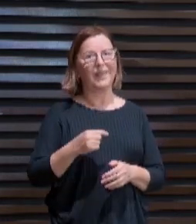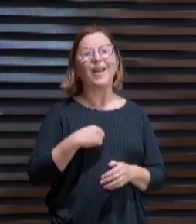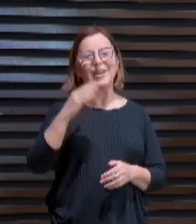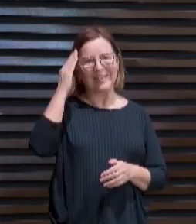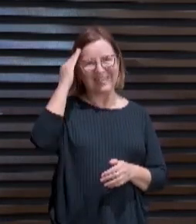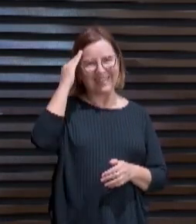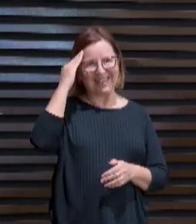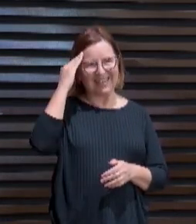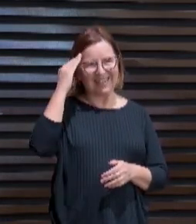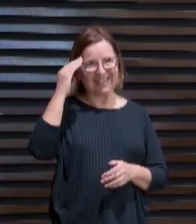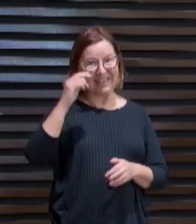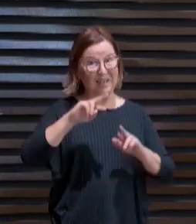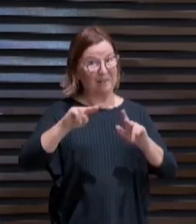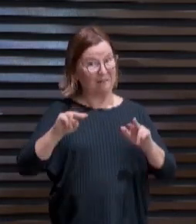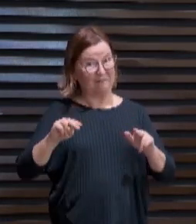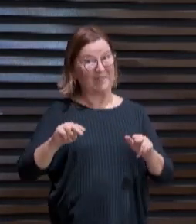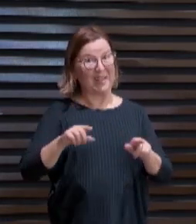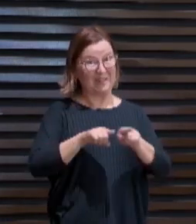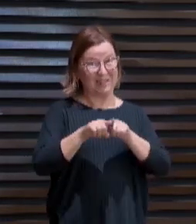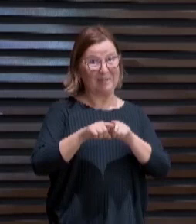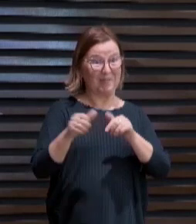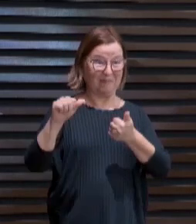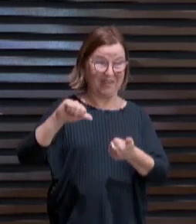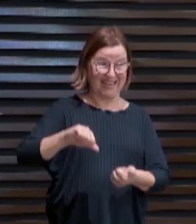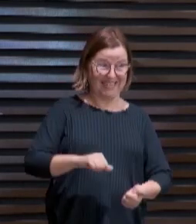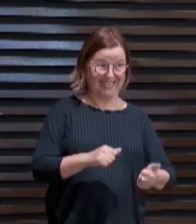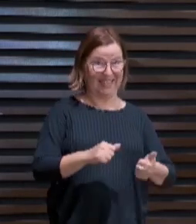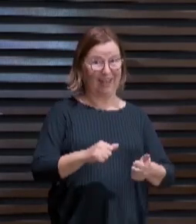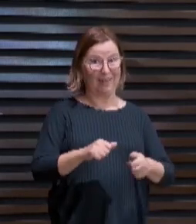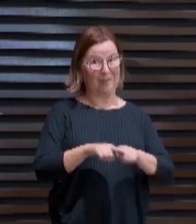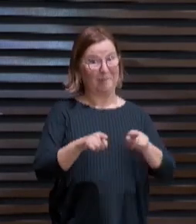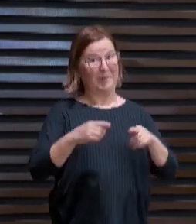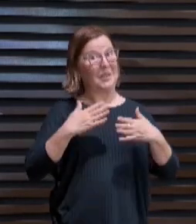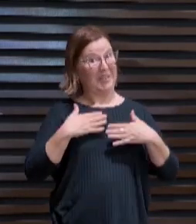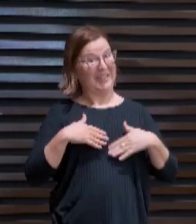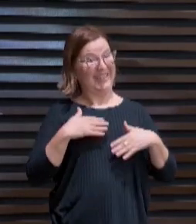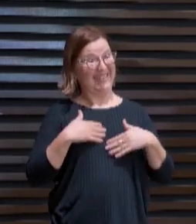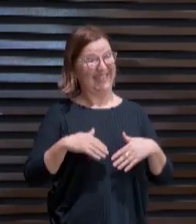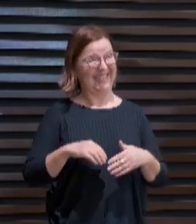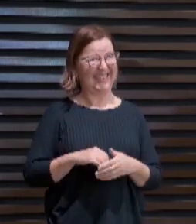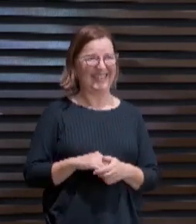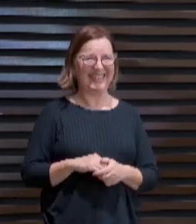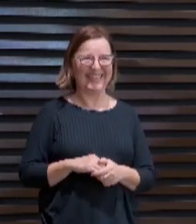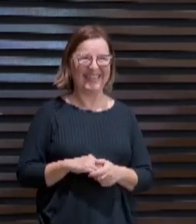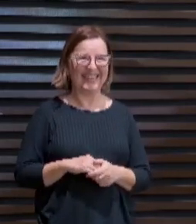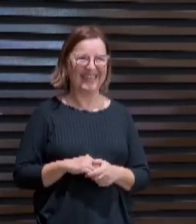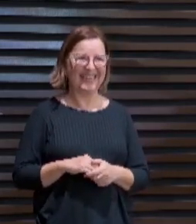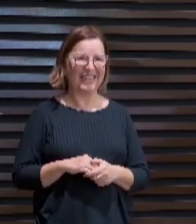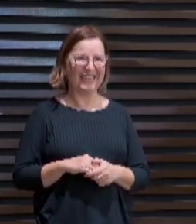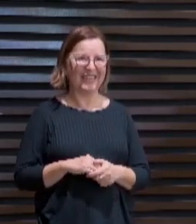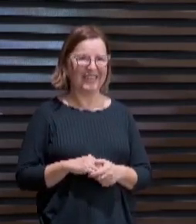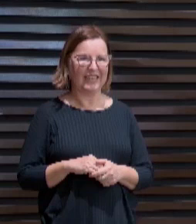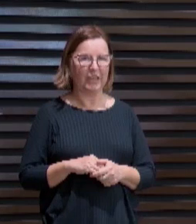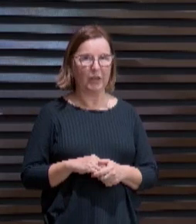agora, né? Não, fique tranquilo, o Senhor é conosco. Mas vocês não podem